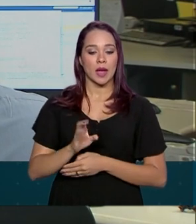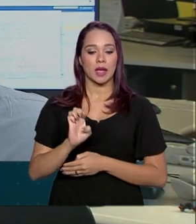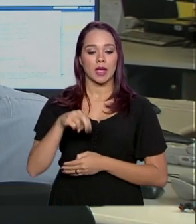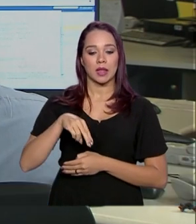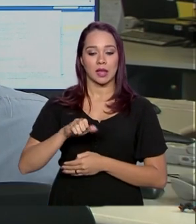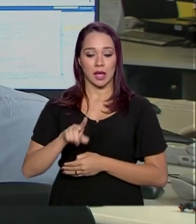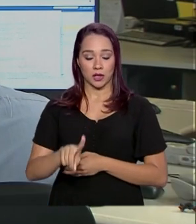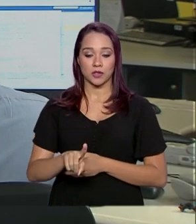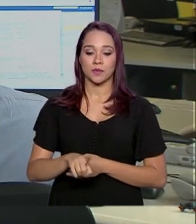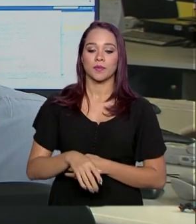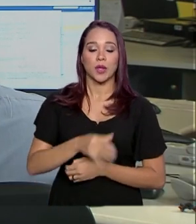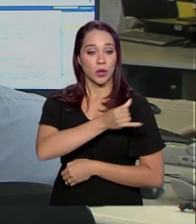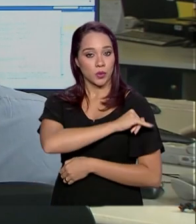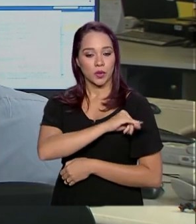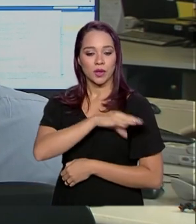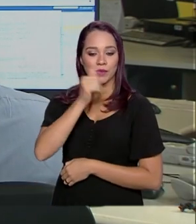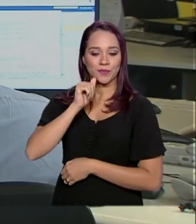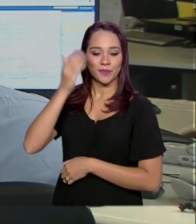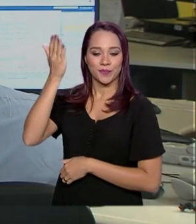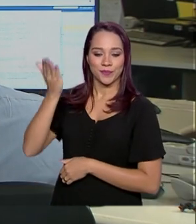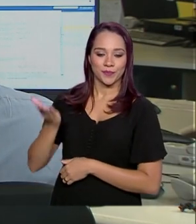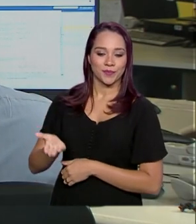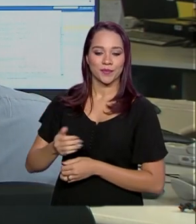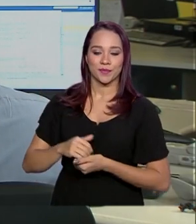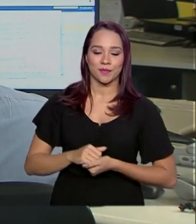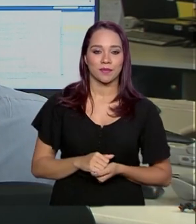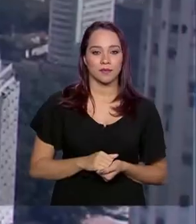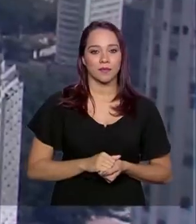inep.gov.br/ENAD. Do Rio de Janeiro, Alessandra Lago, para o